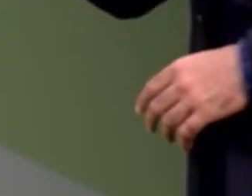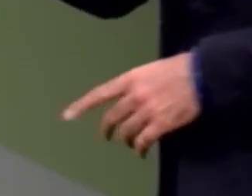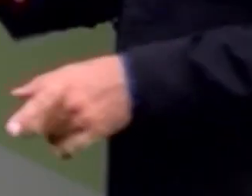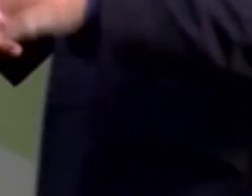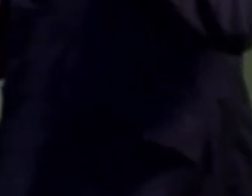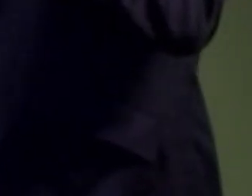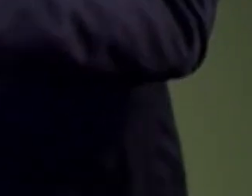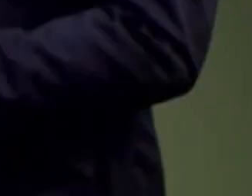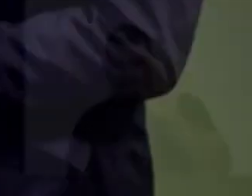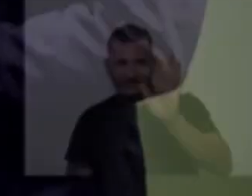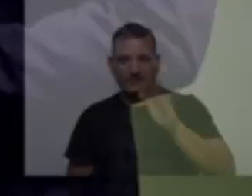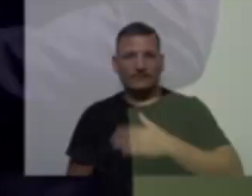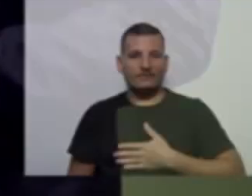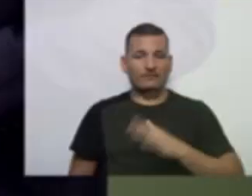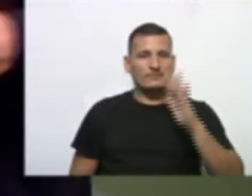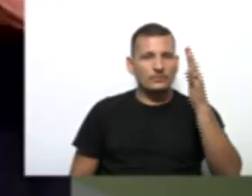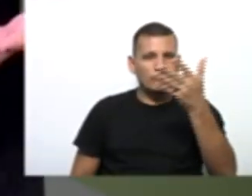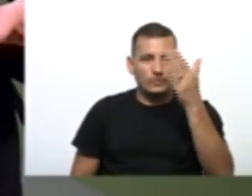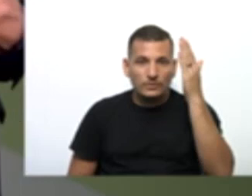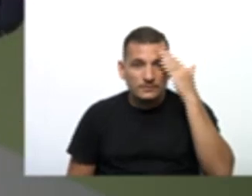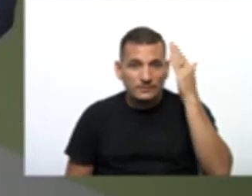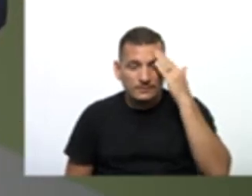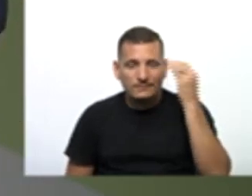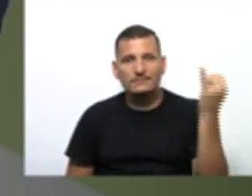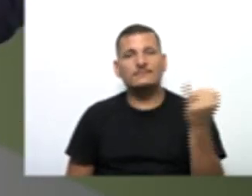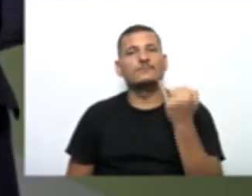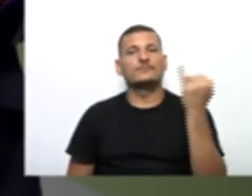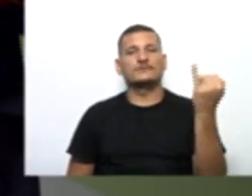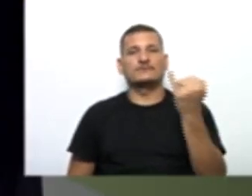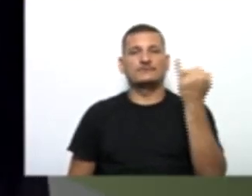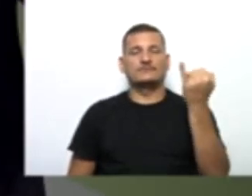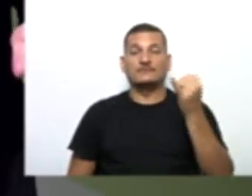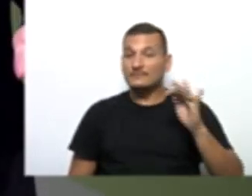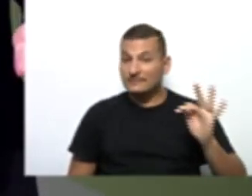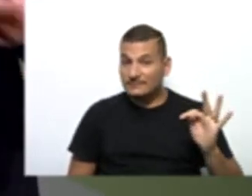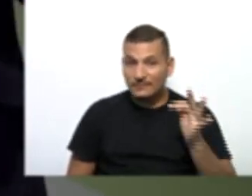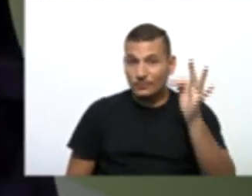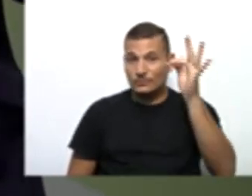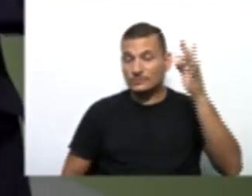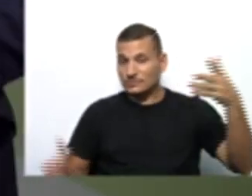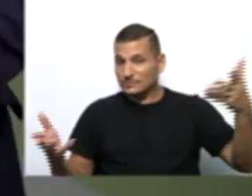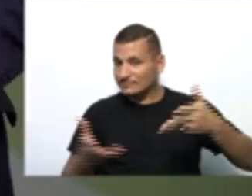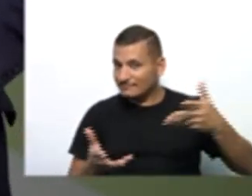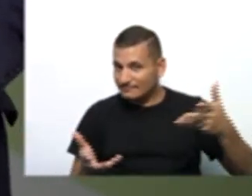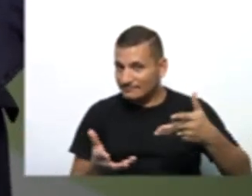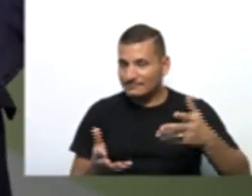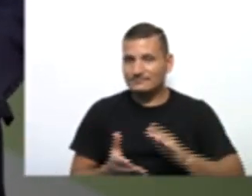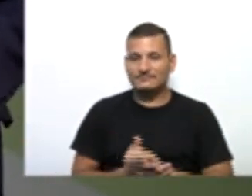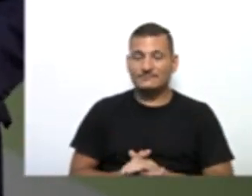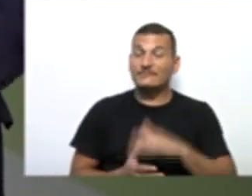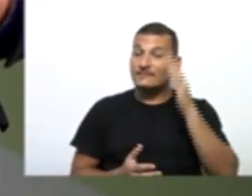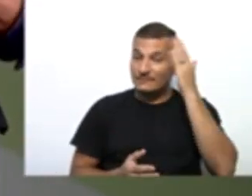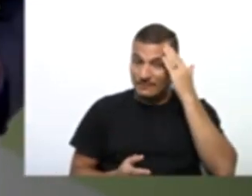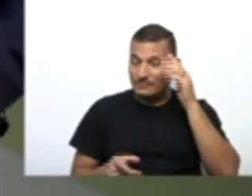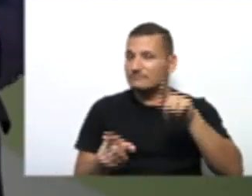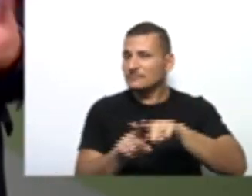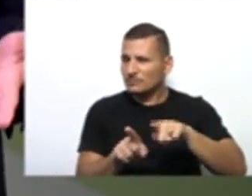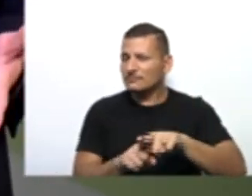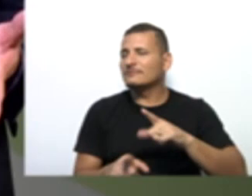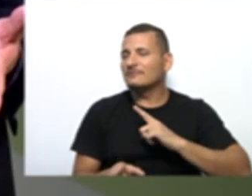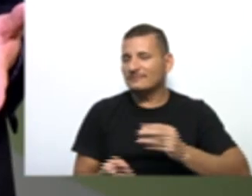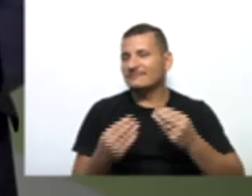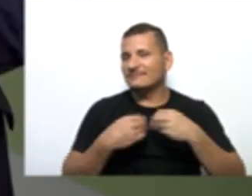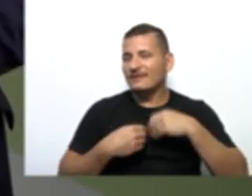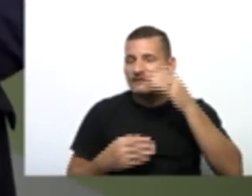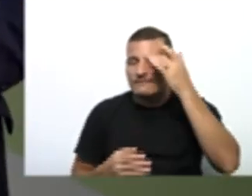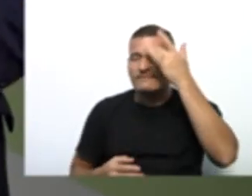Olá! Todos nós sabemos da importância da tecnologia nos dias atuais. Sabemos também que ela facilita diariamente nossa